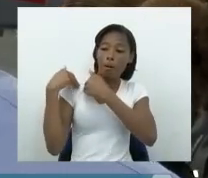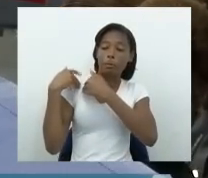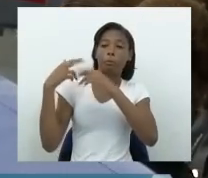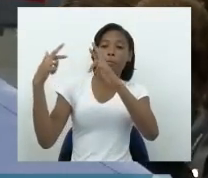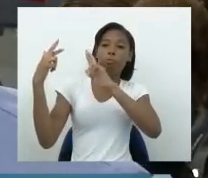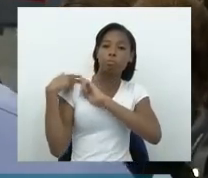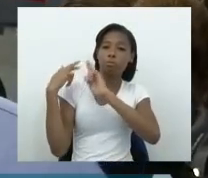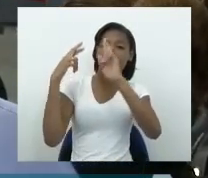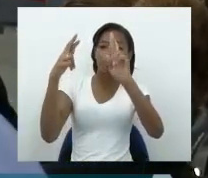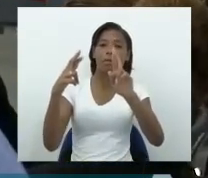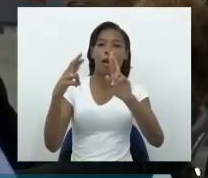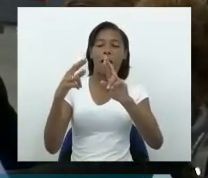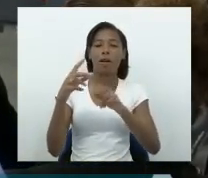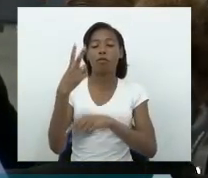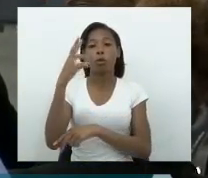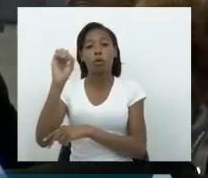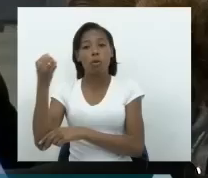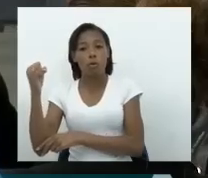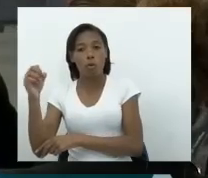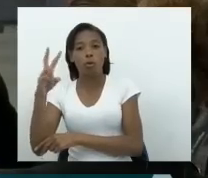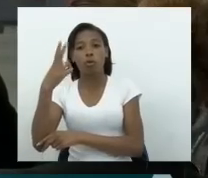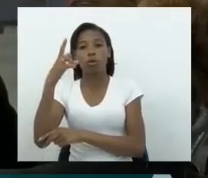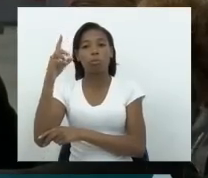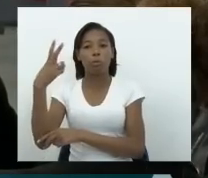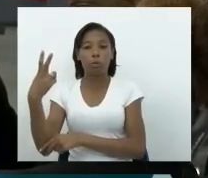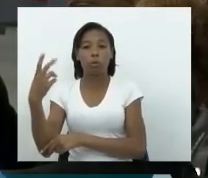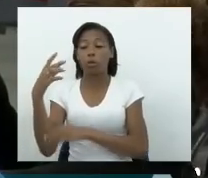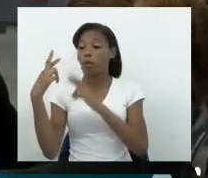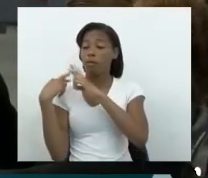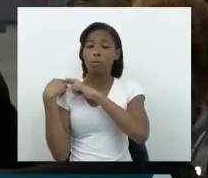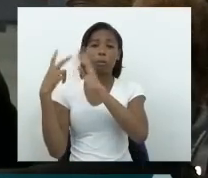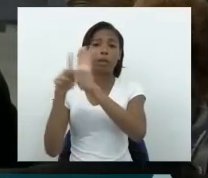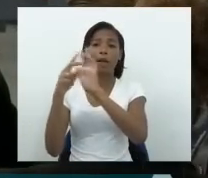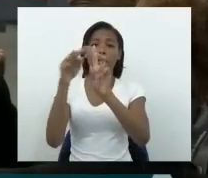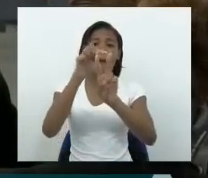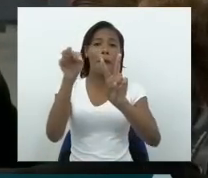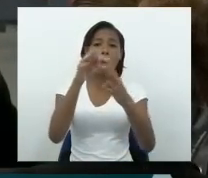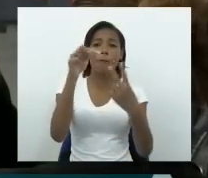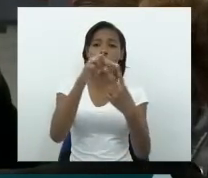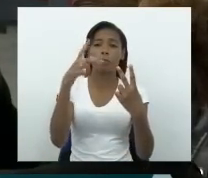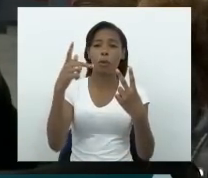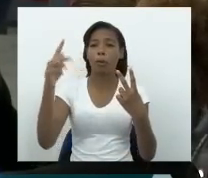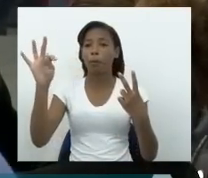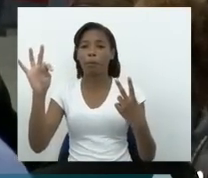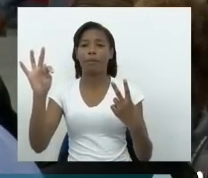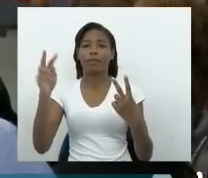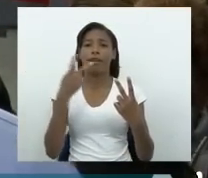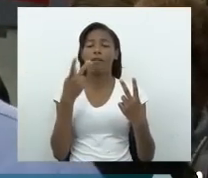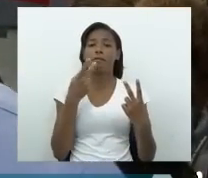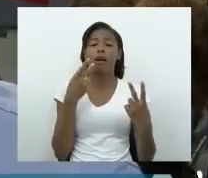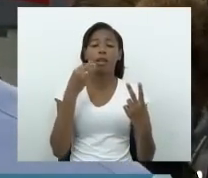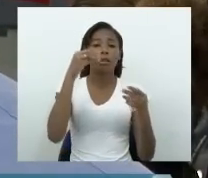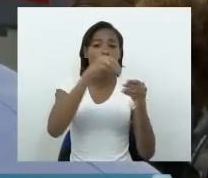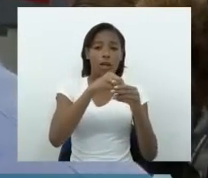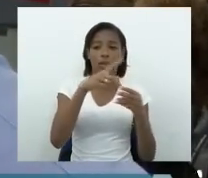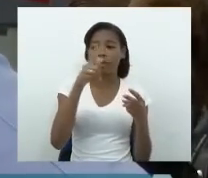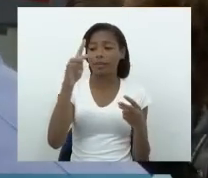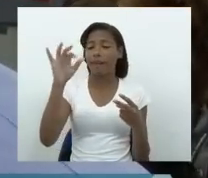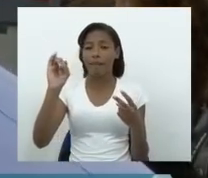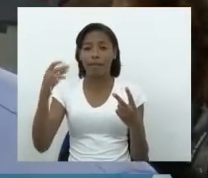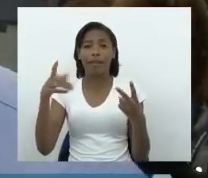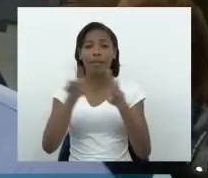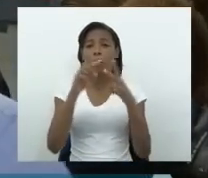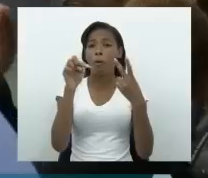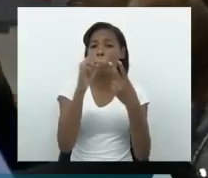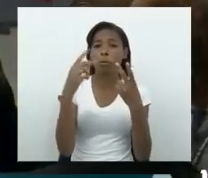eleição de 2008 e 2012, foram exatamente esses dois. Por parte do PT, o seu Eloy Petá, e por parte do TEM, o seu Eli